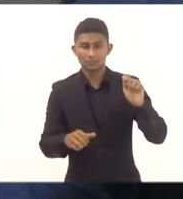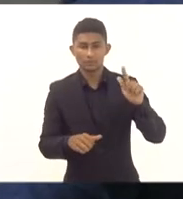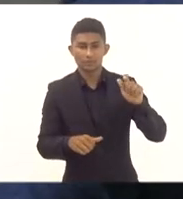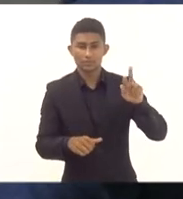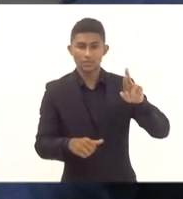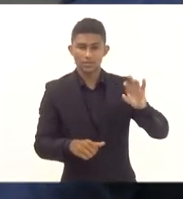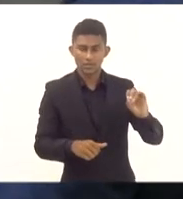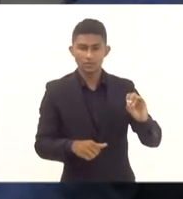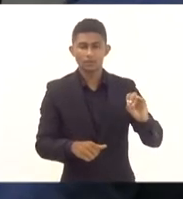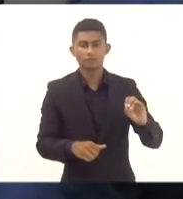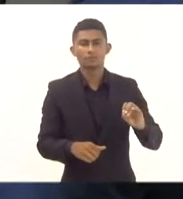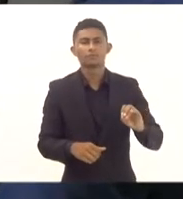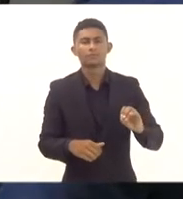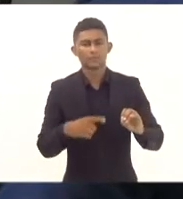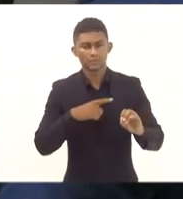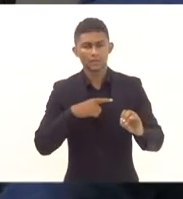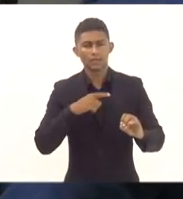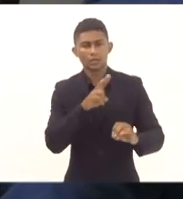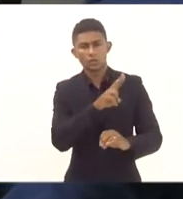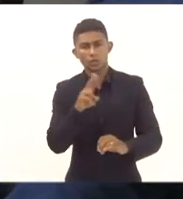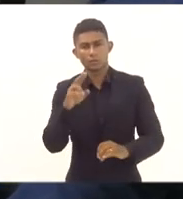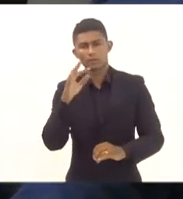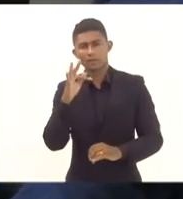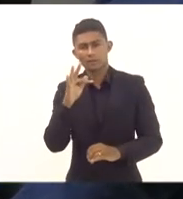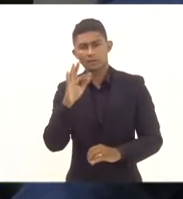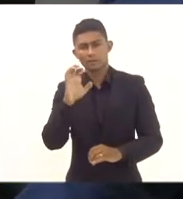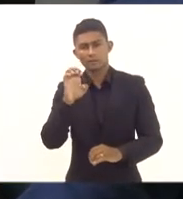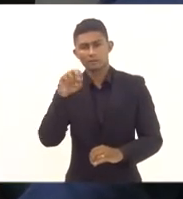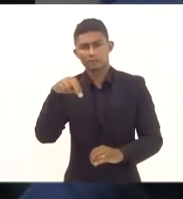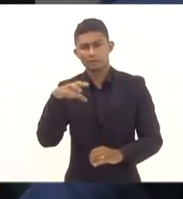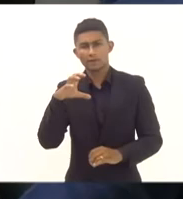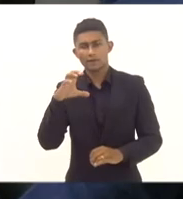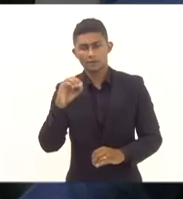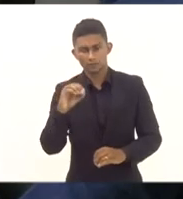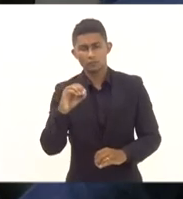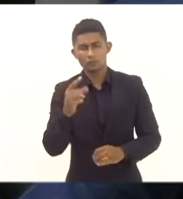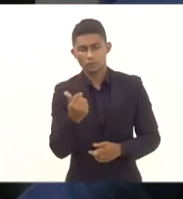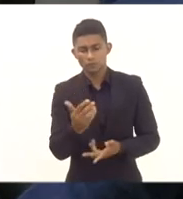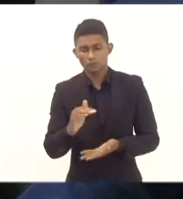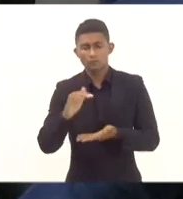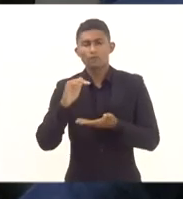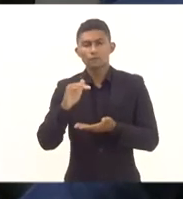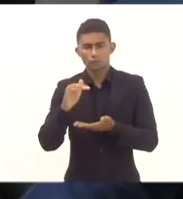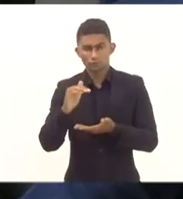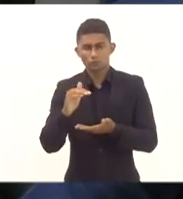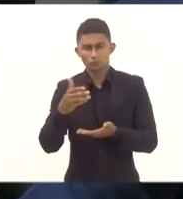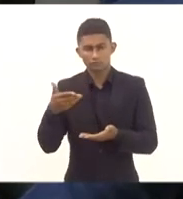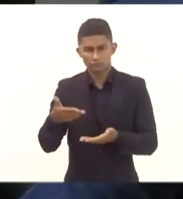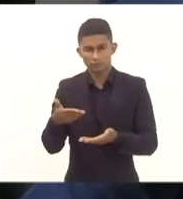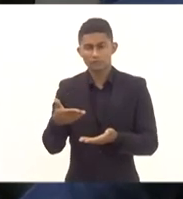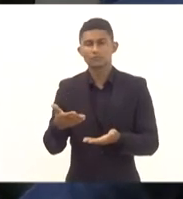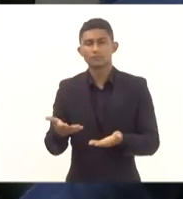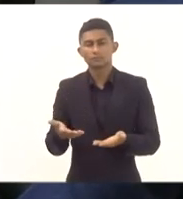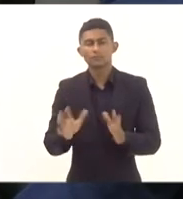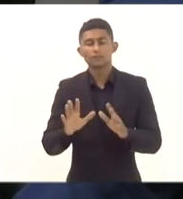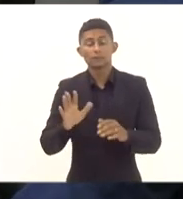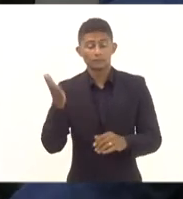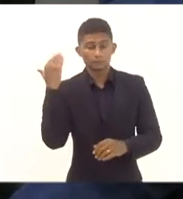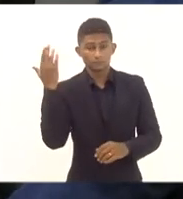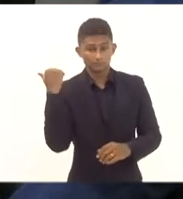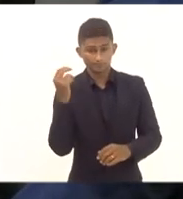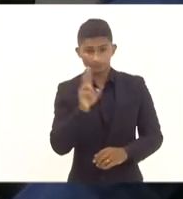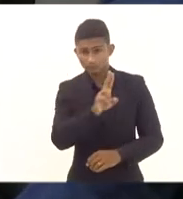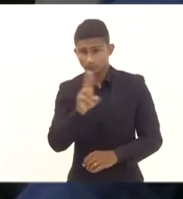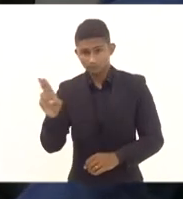ele hoje ele tem esse nome cinco que o que o fundo fundo Estadual de microcrédito produtivo orientado mas o nome original